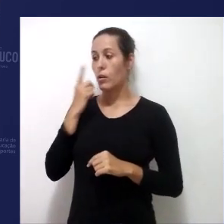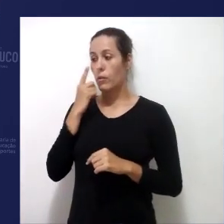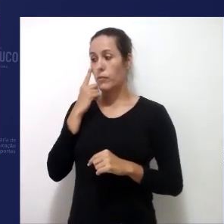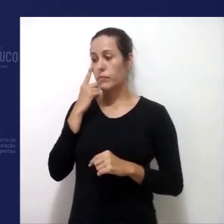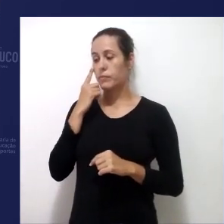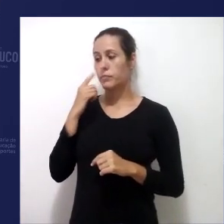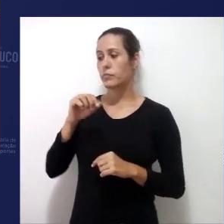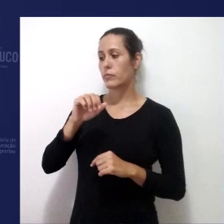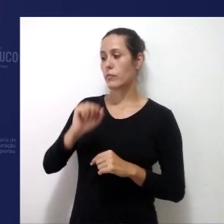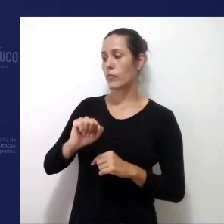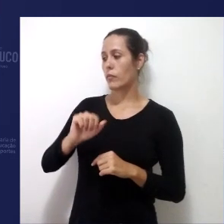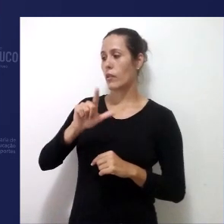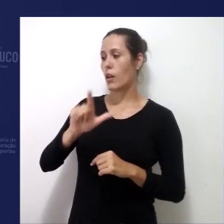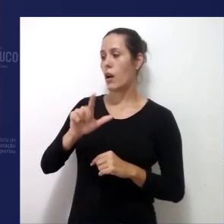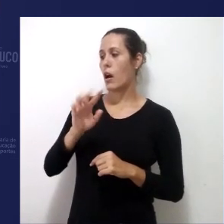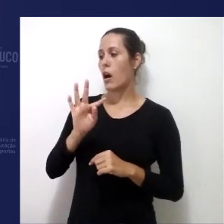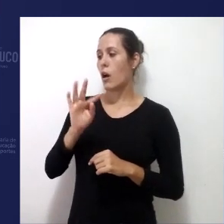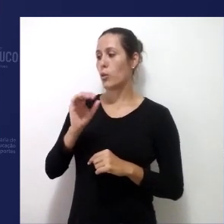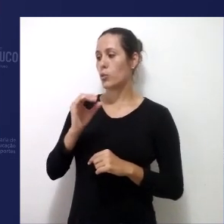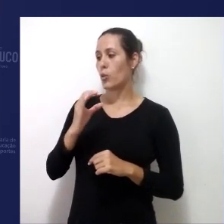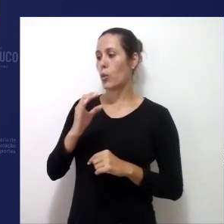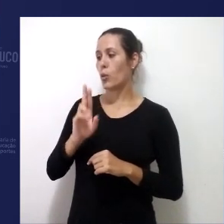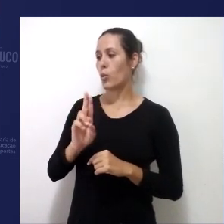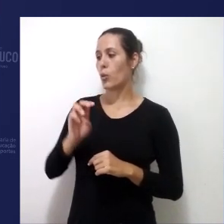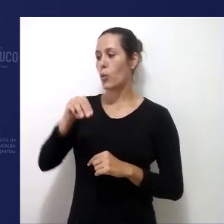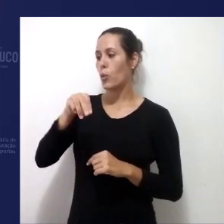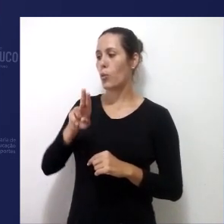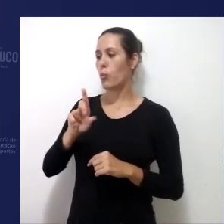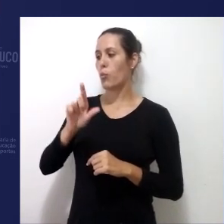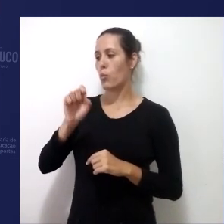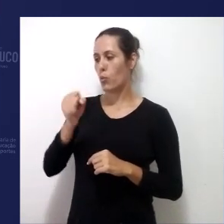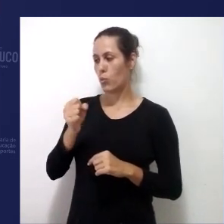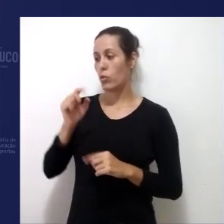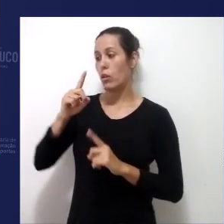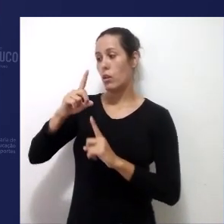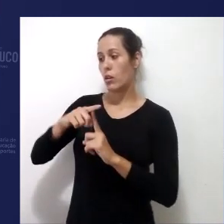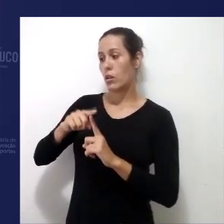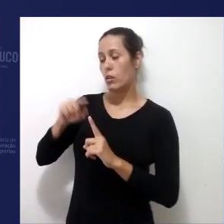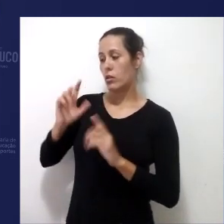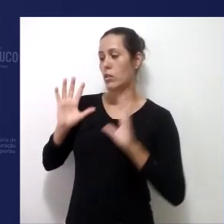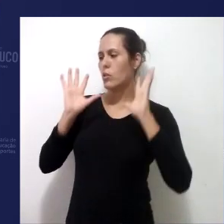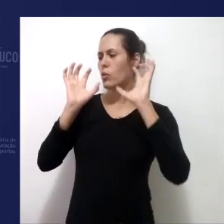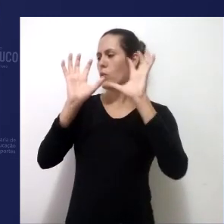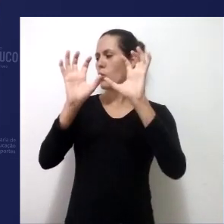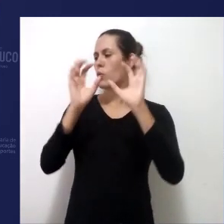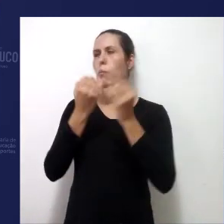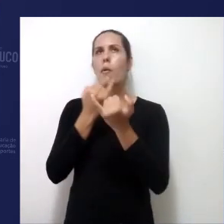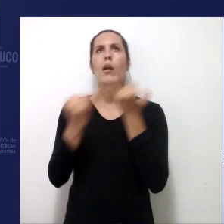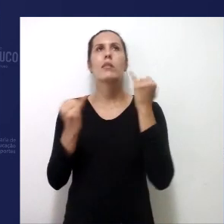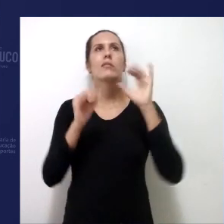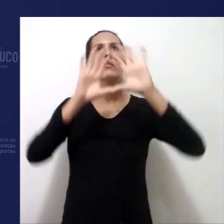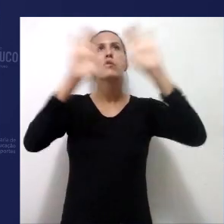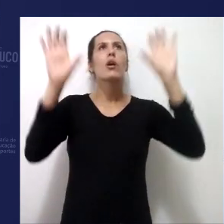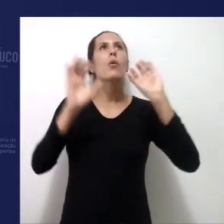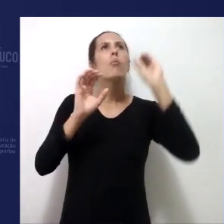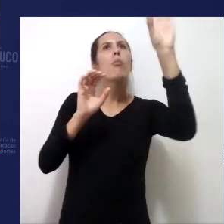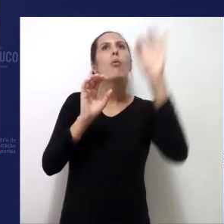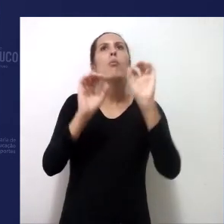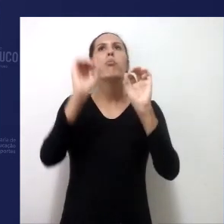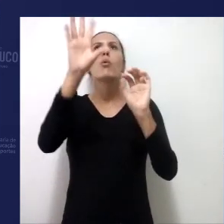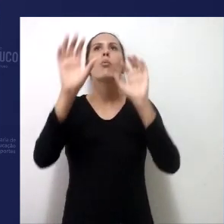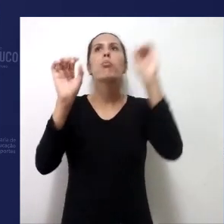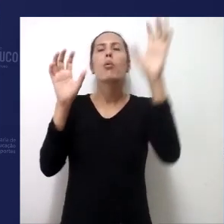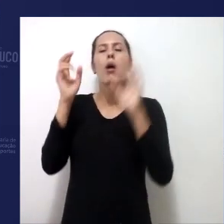às altocumulos. Na realidade, elas são nuvens que se apresentam em forma de pequenos tufos,